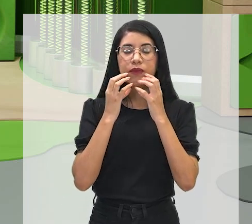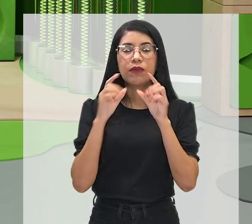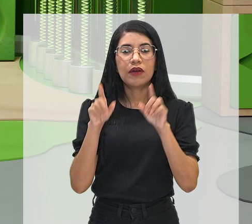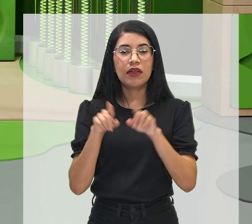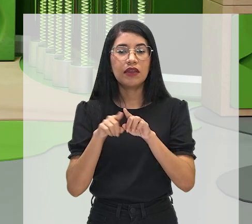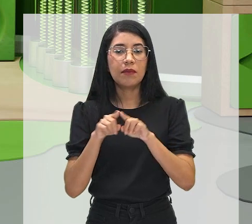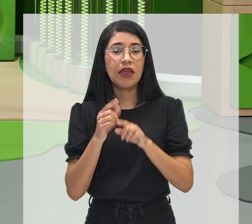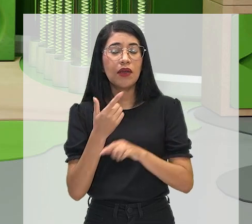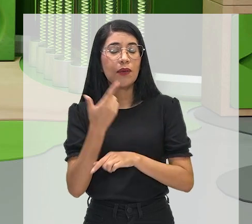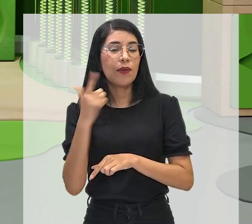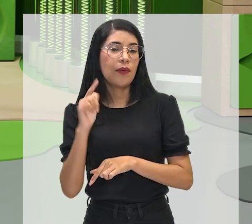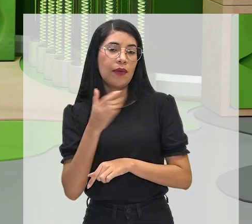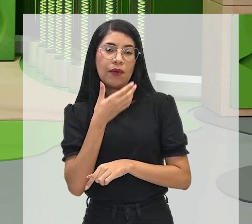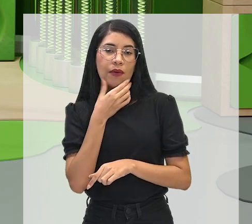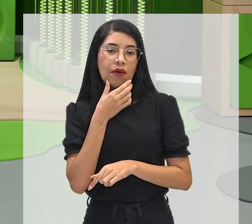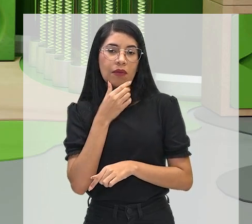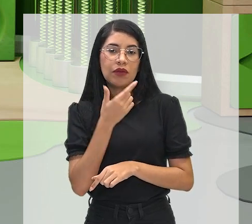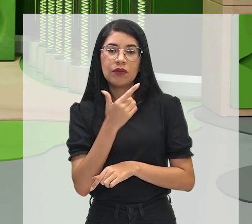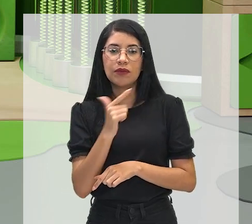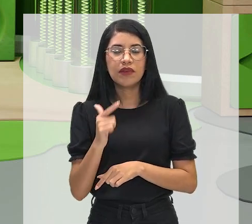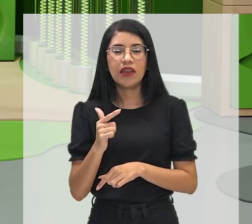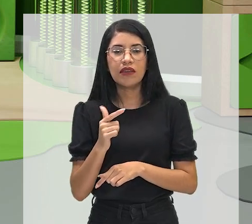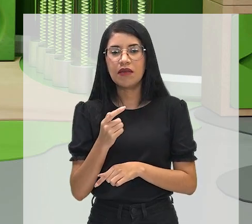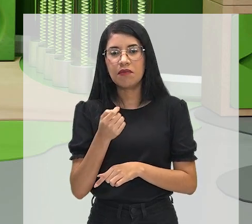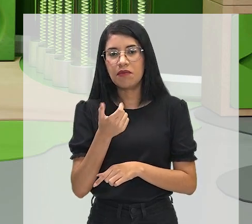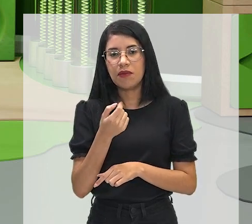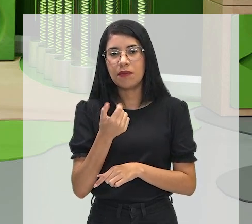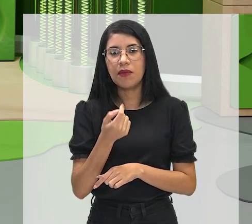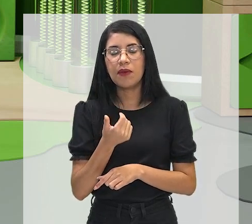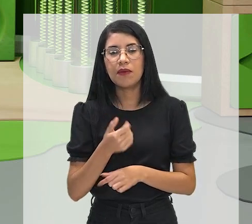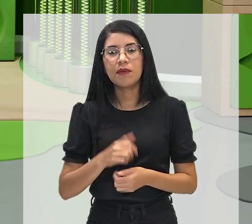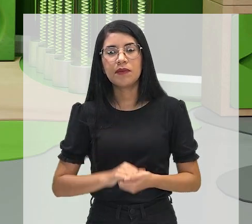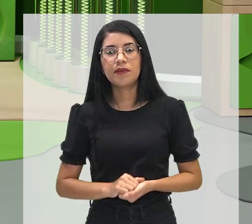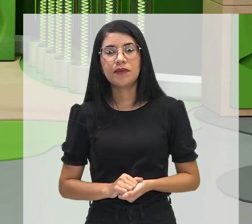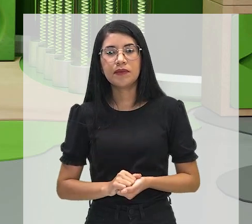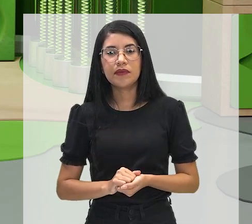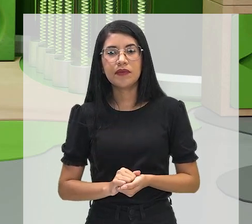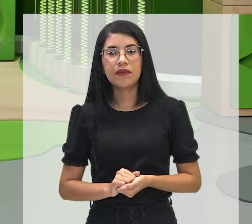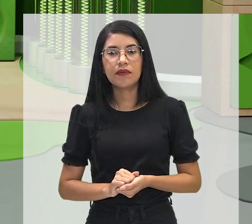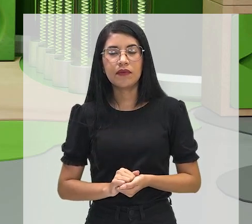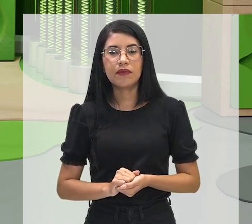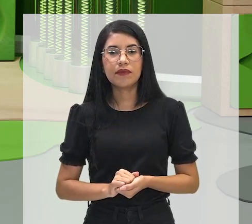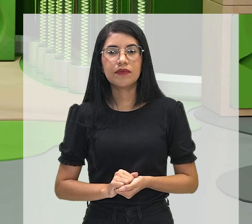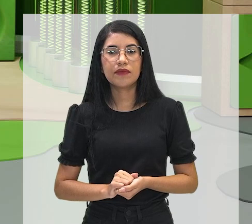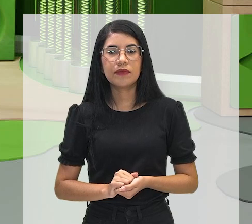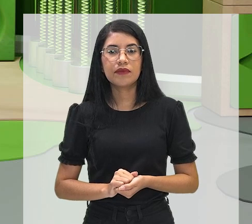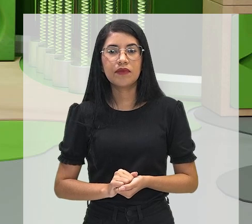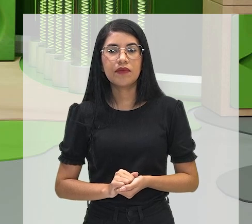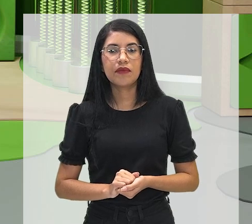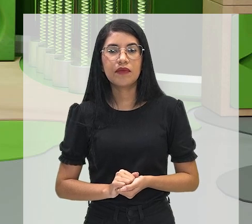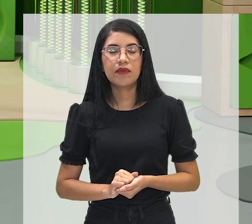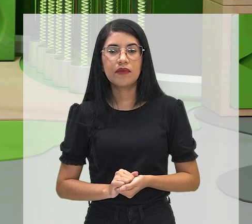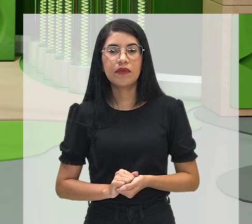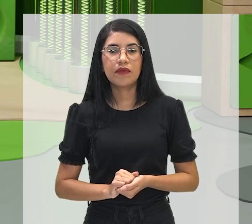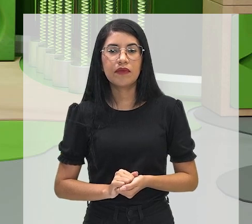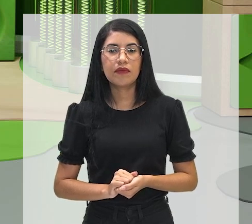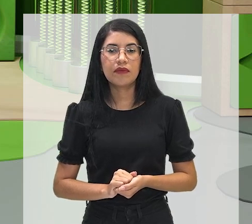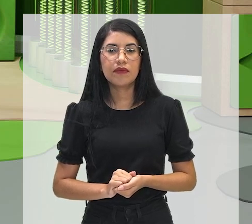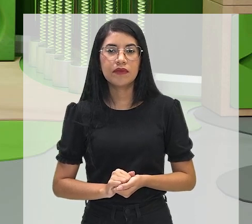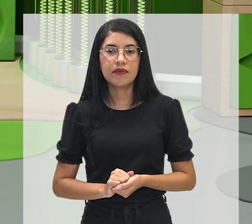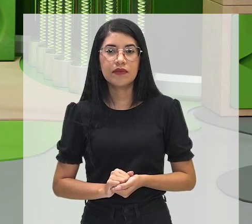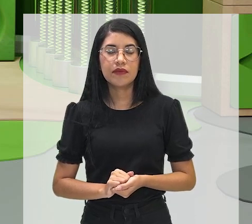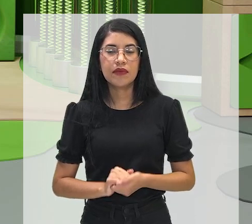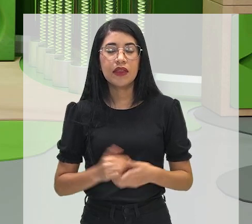mais cheia, enquanto outros homens vai ter ali uma disposição genética para ter menos pelos, então com isso